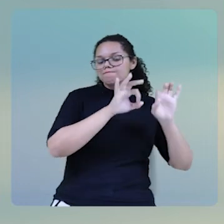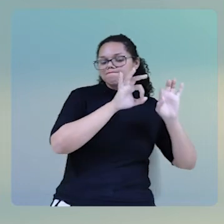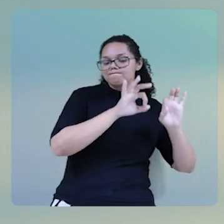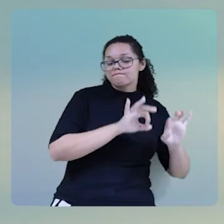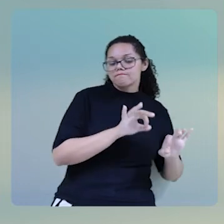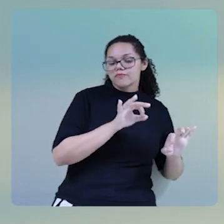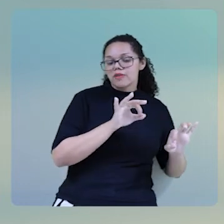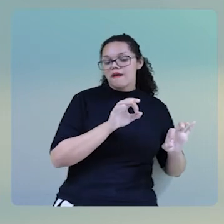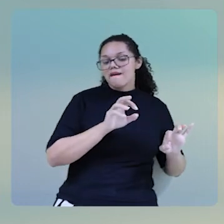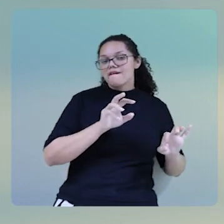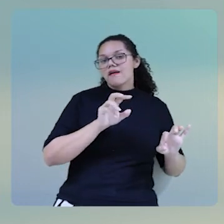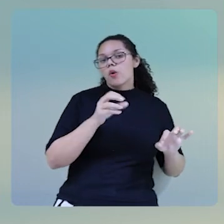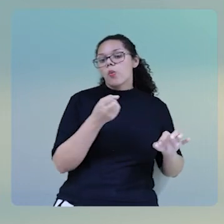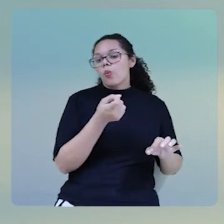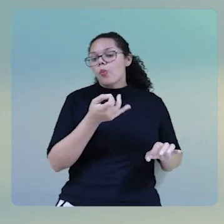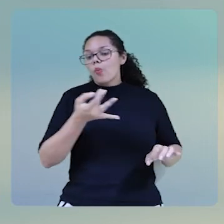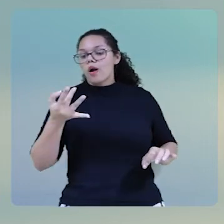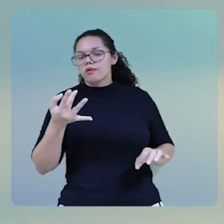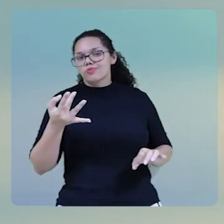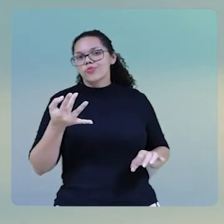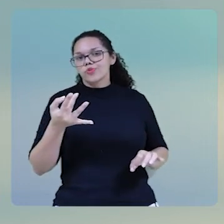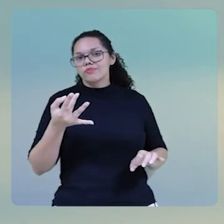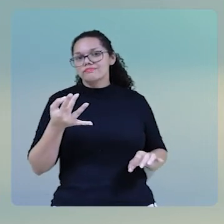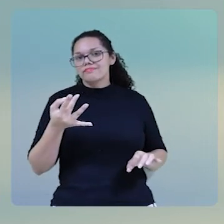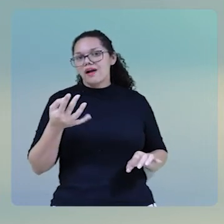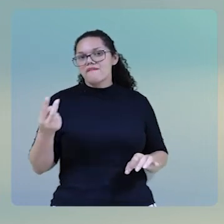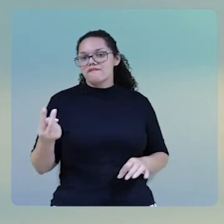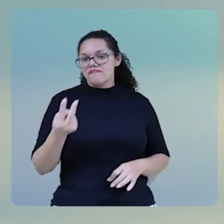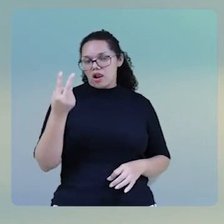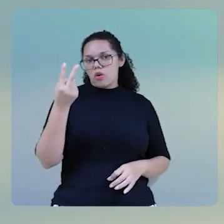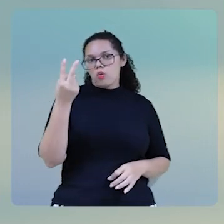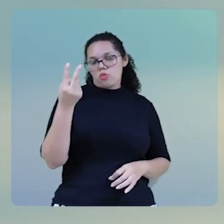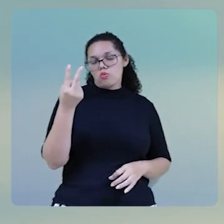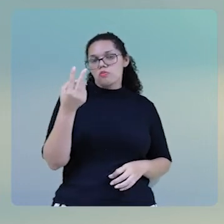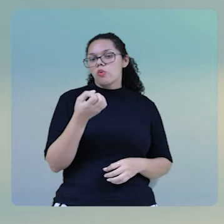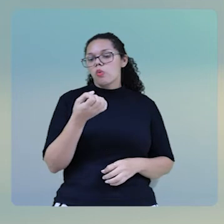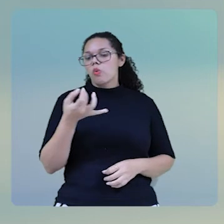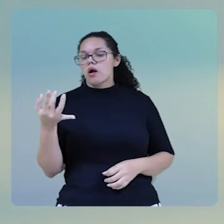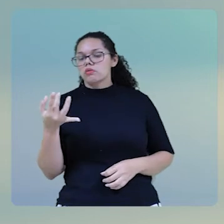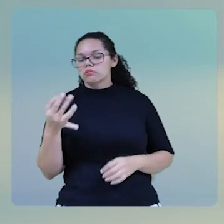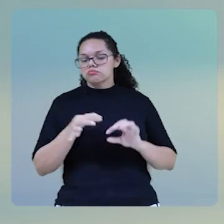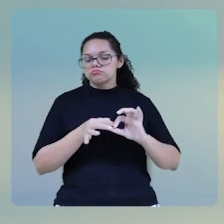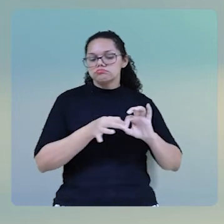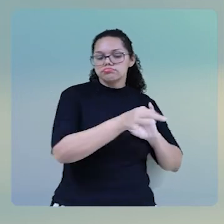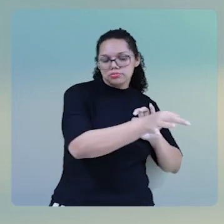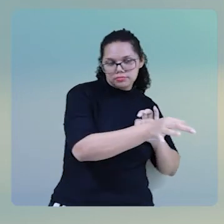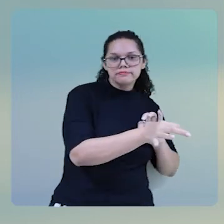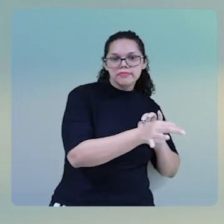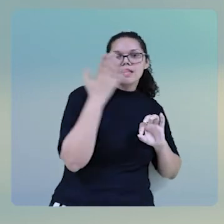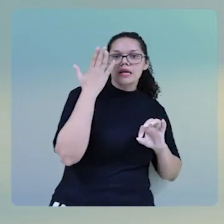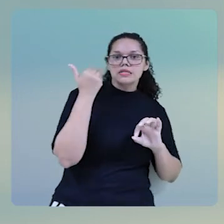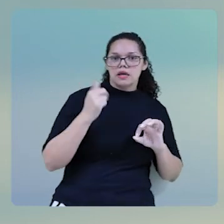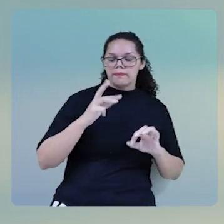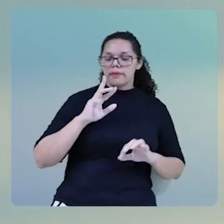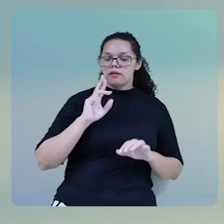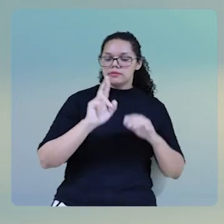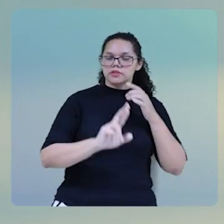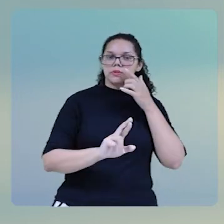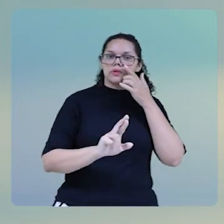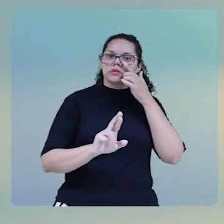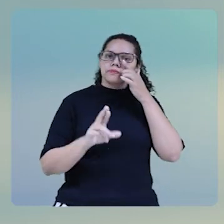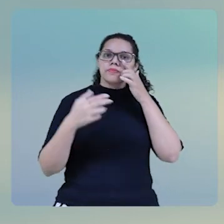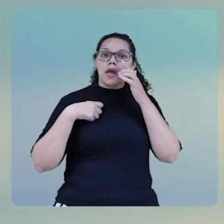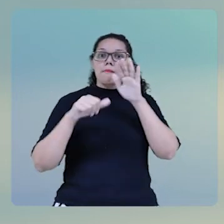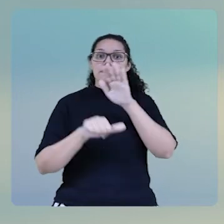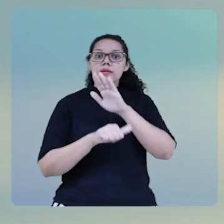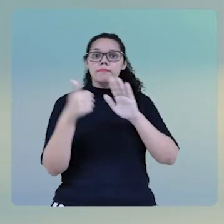vale quanto? Ele está querendo saber, pessoal, quanto vale o campo magnético nessa situação, tá? Pessoal, a primeira coisa que a gente